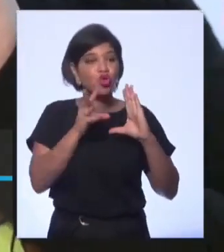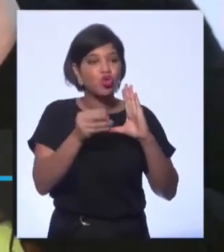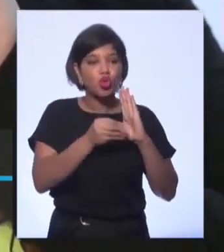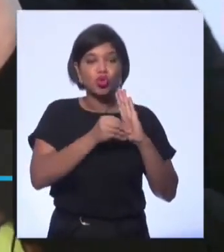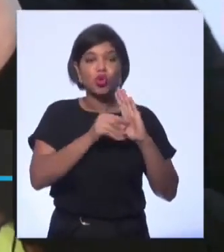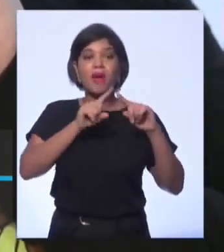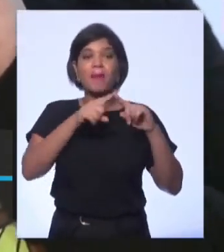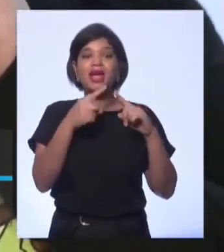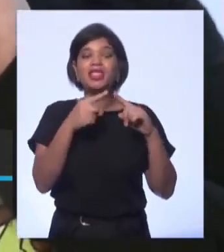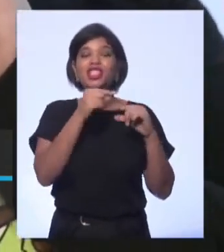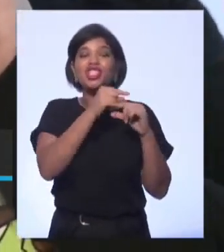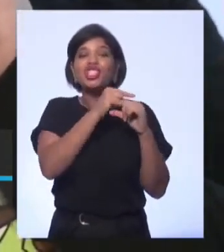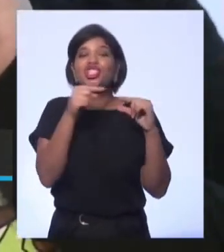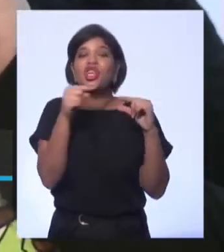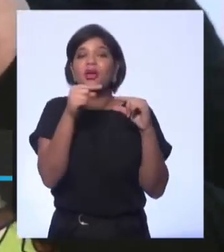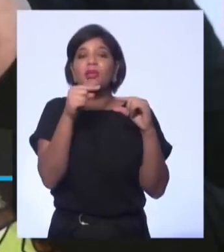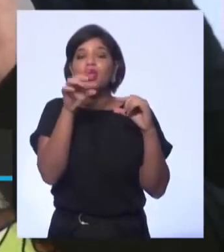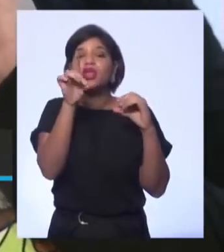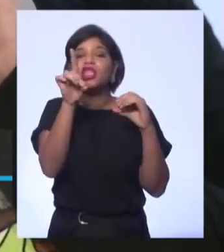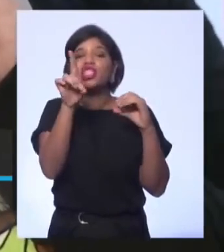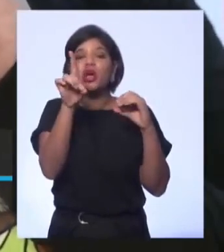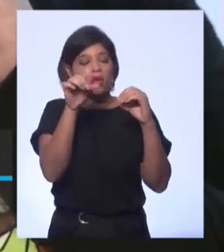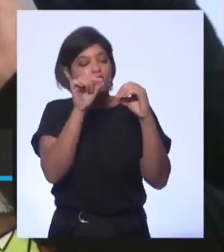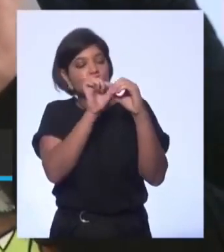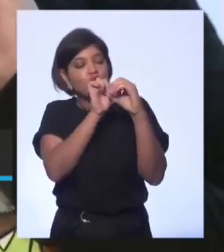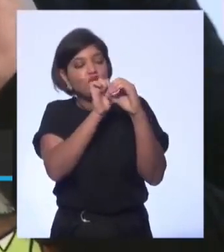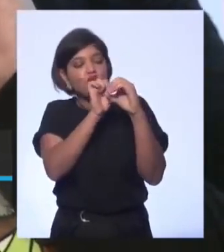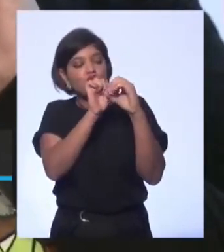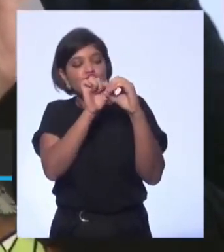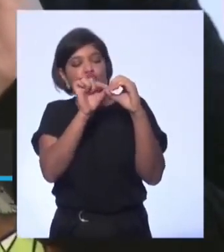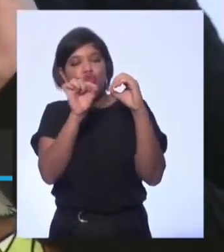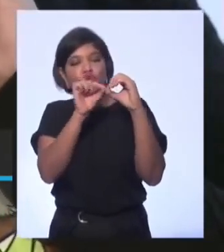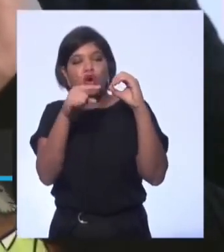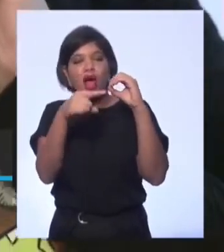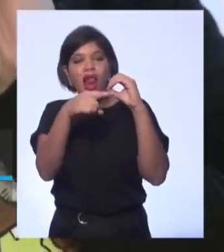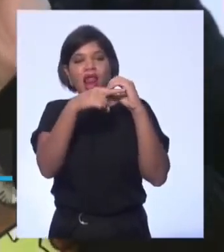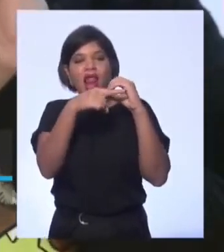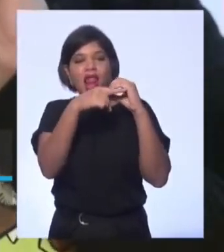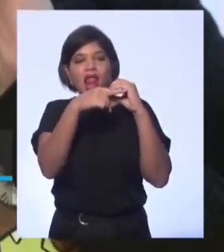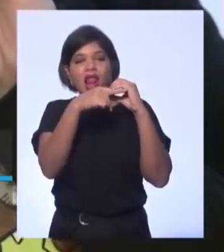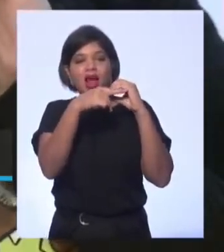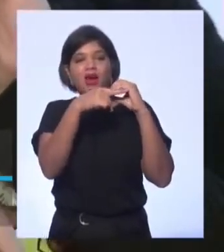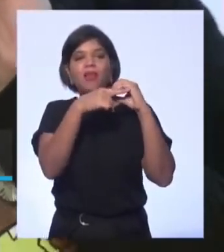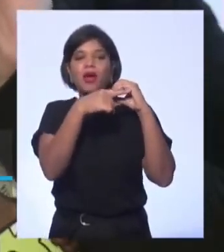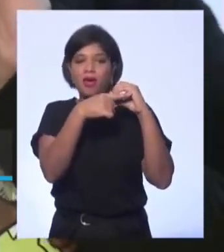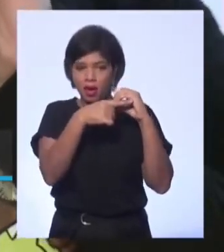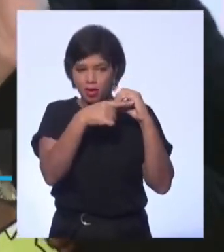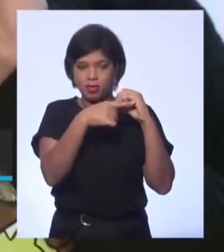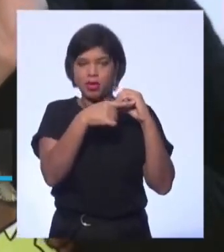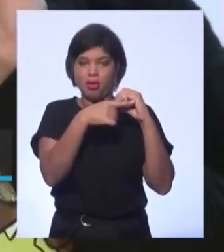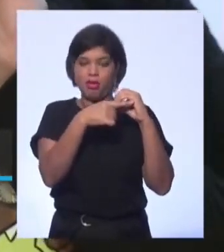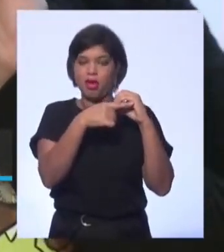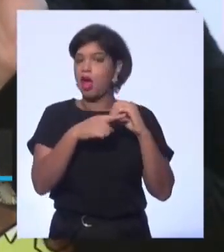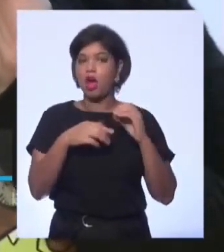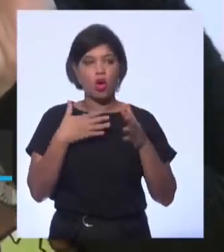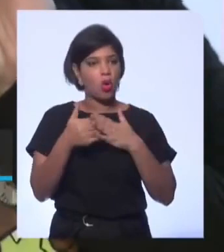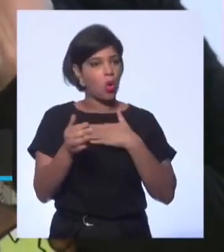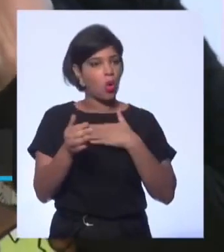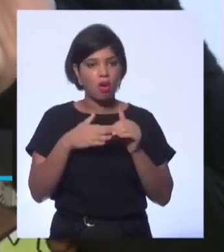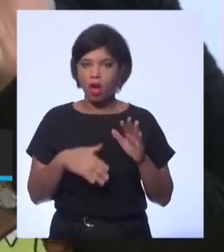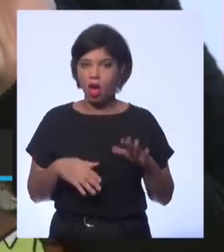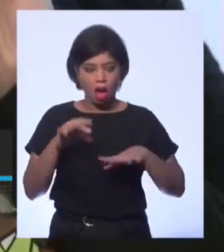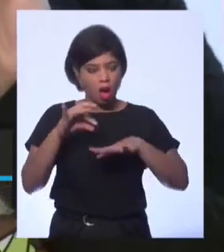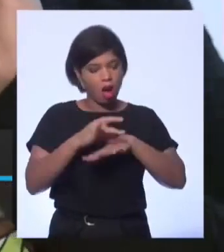em diâmetro, a gente está falando cortando bem lá no meio, a medida em linha reta, cortando lá no meio. Isso serve para qualquer aliança, tá? A